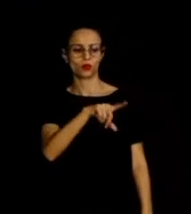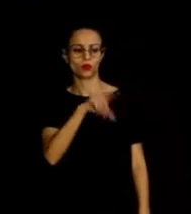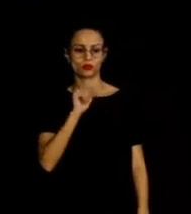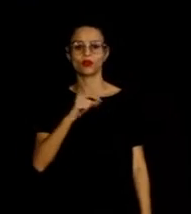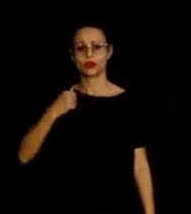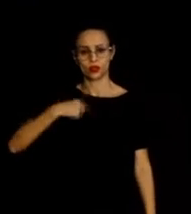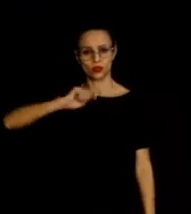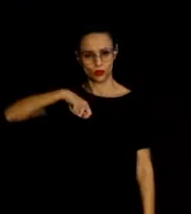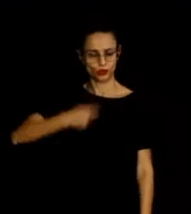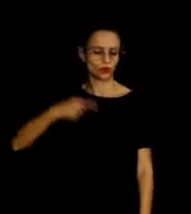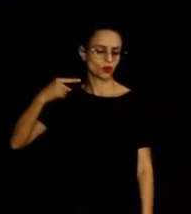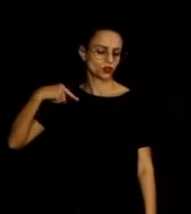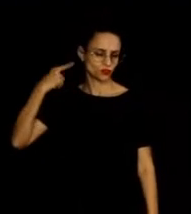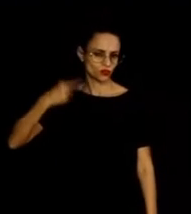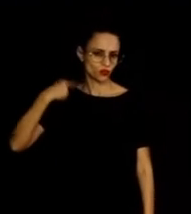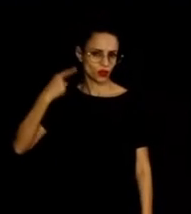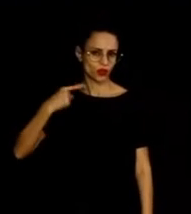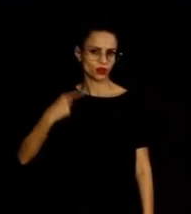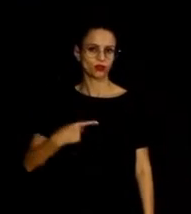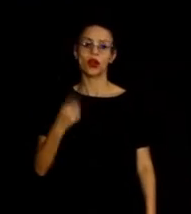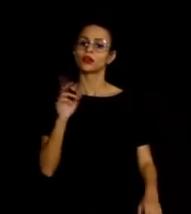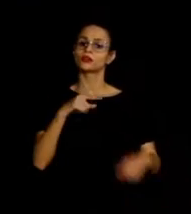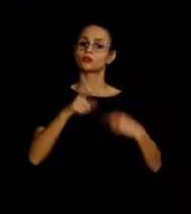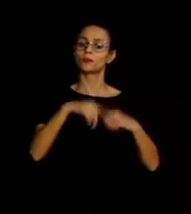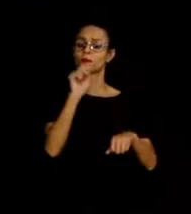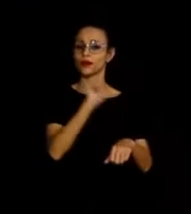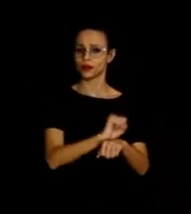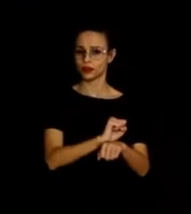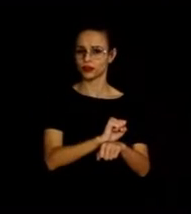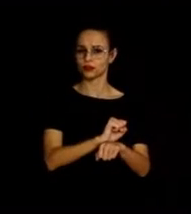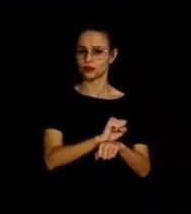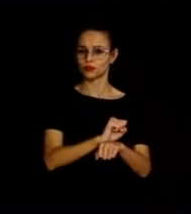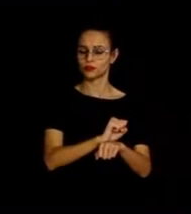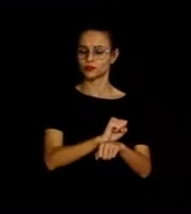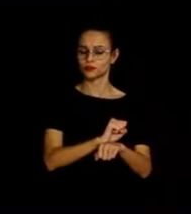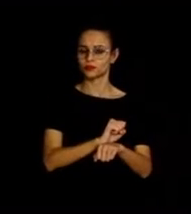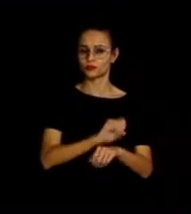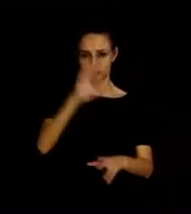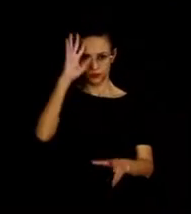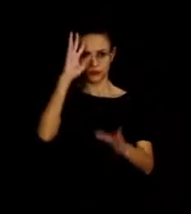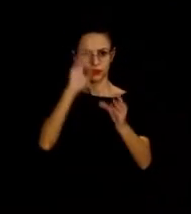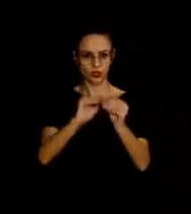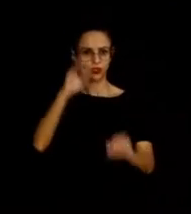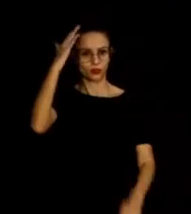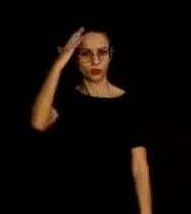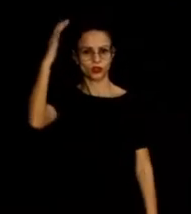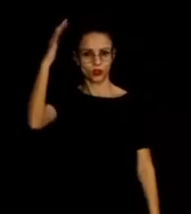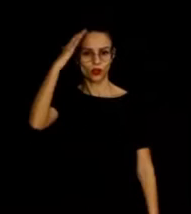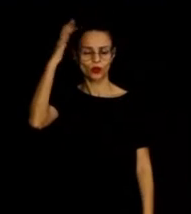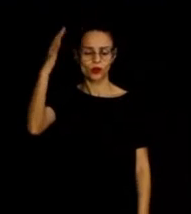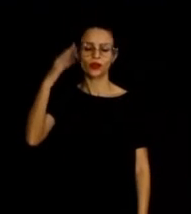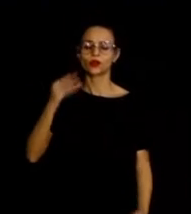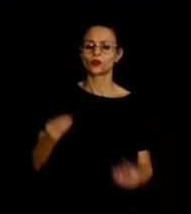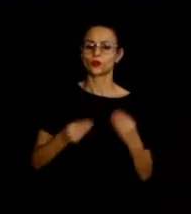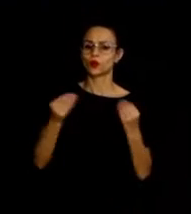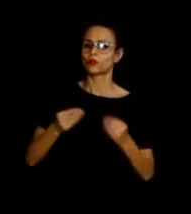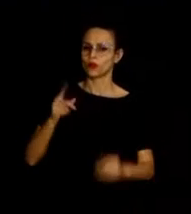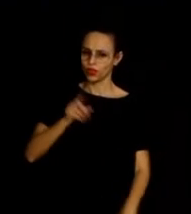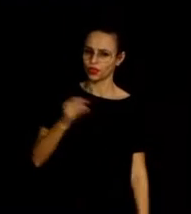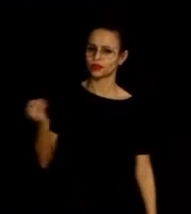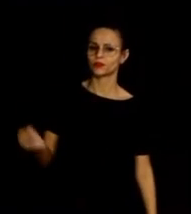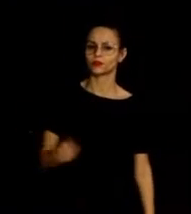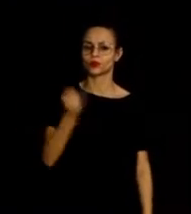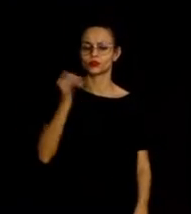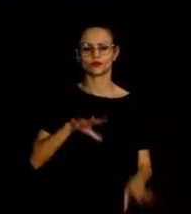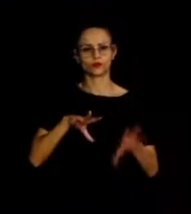tem eu sou advogado também aí parênteses né é entendemos a teoria evidentemente como algo essencial